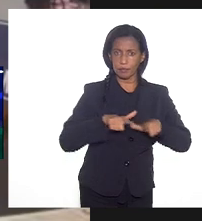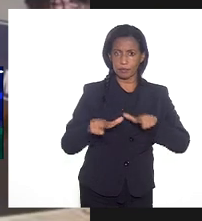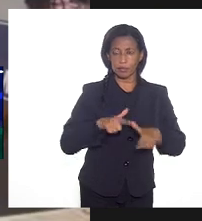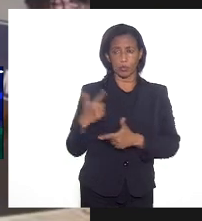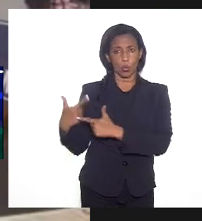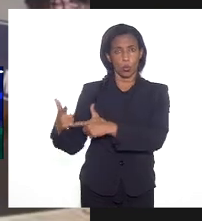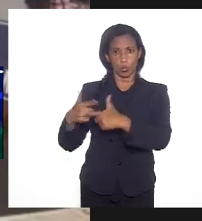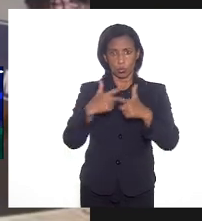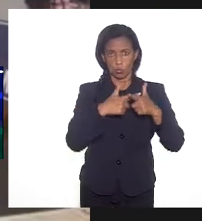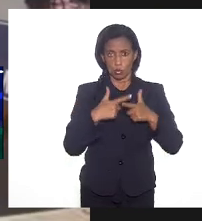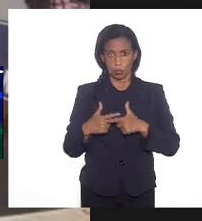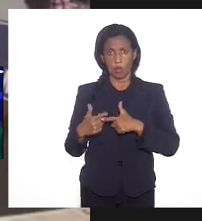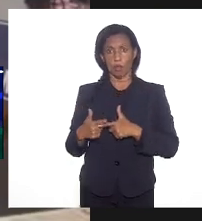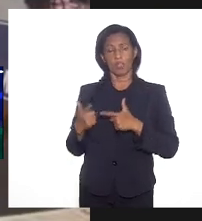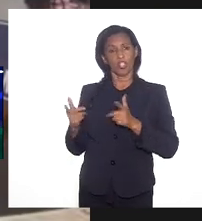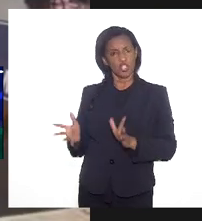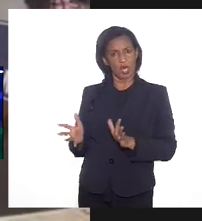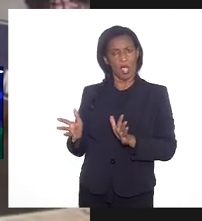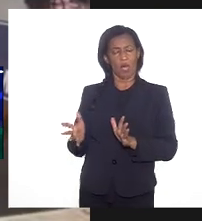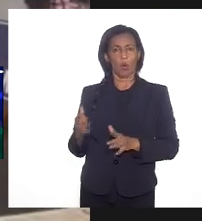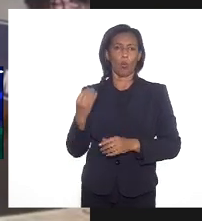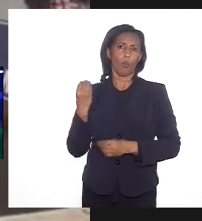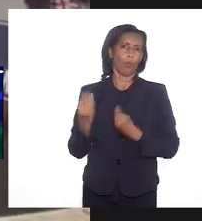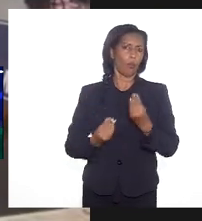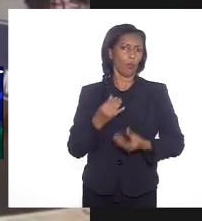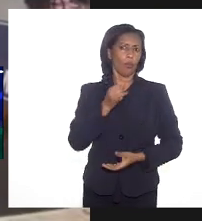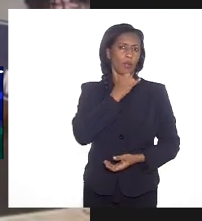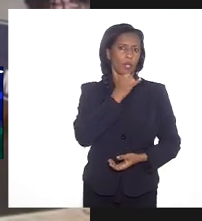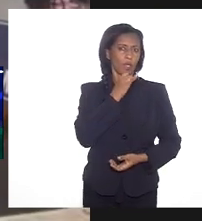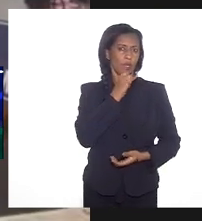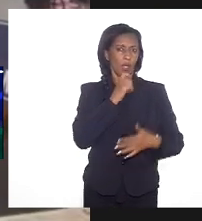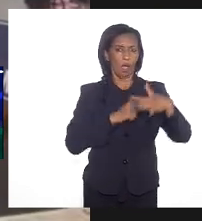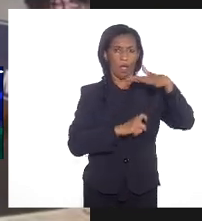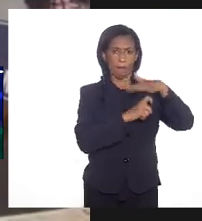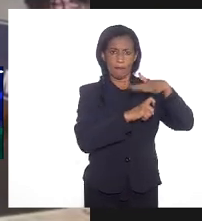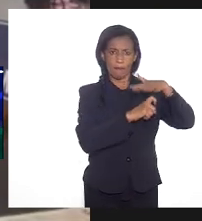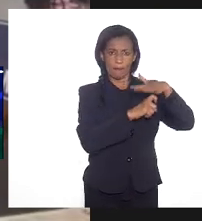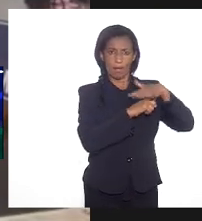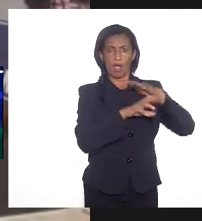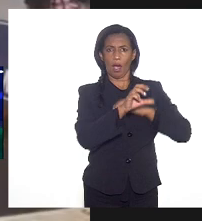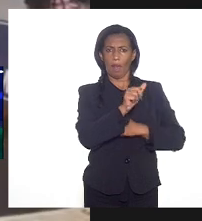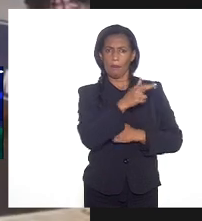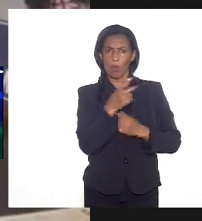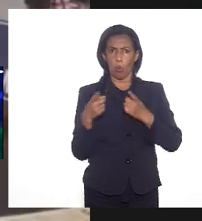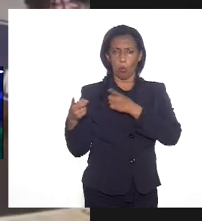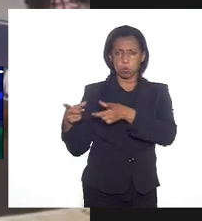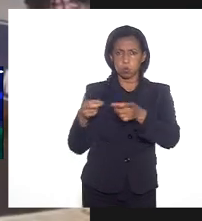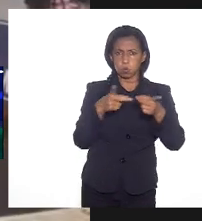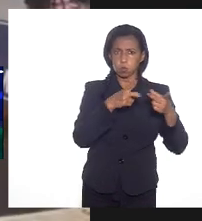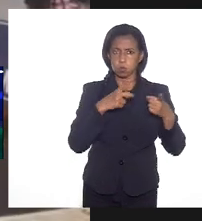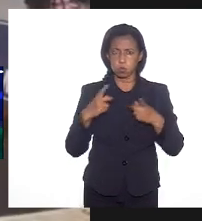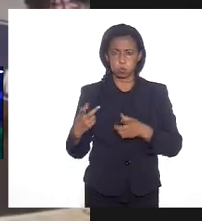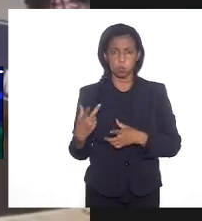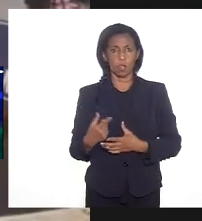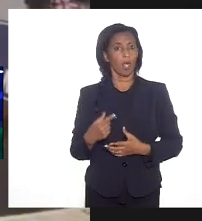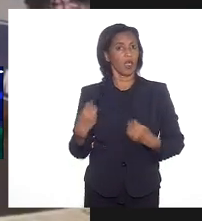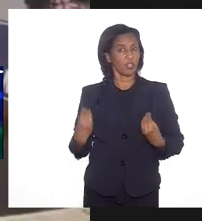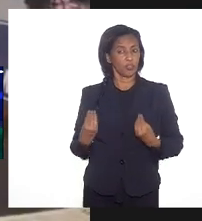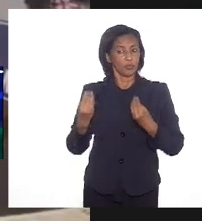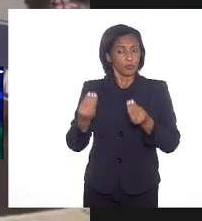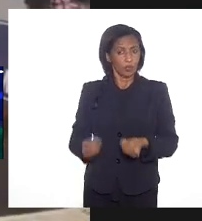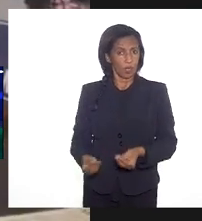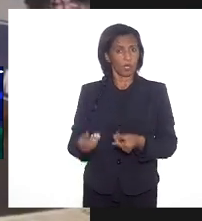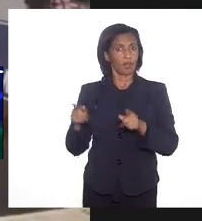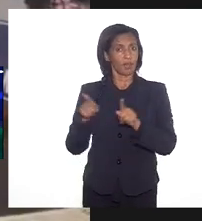situação já colocada com, por exemplo, os ambulantes, os camelôs, a gente colocaria uma